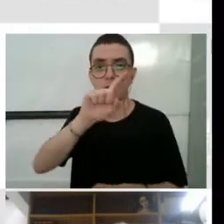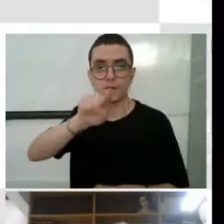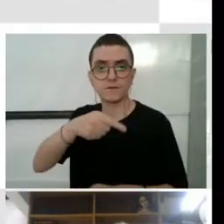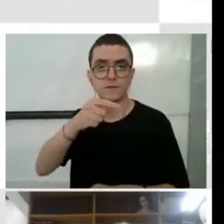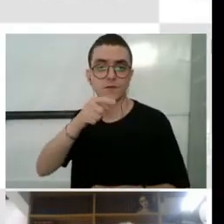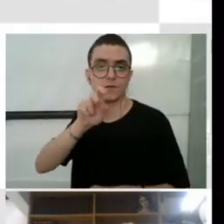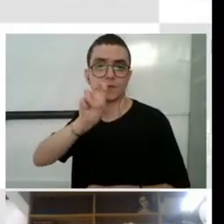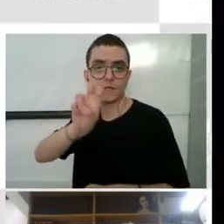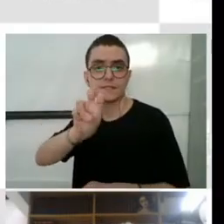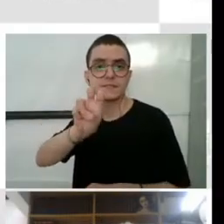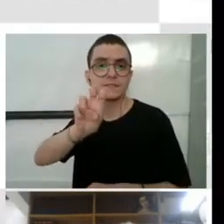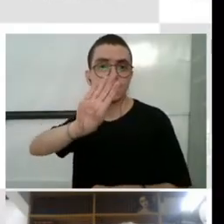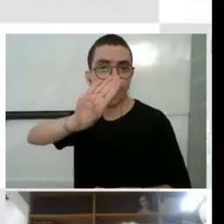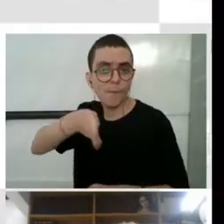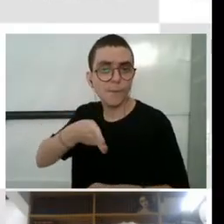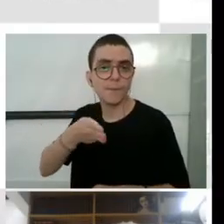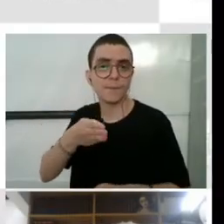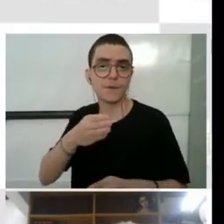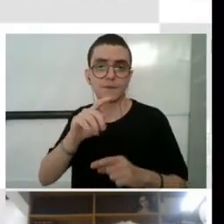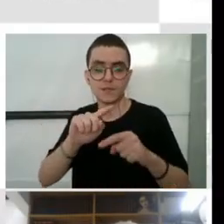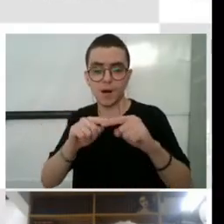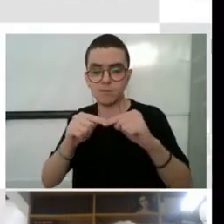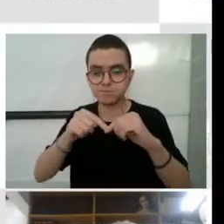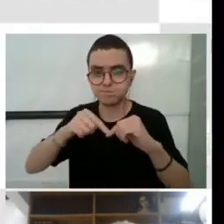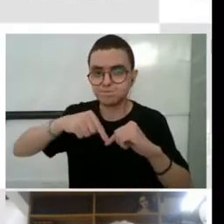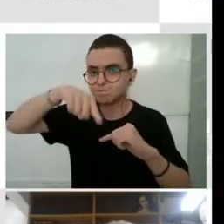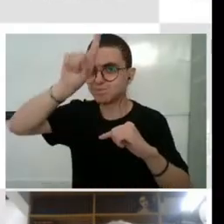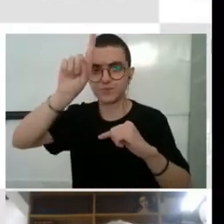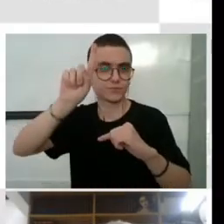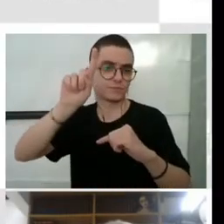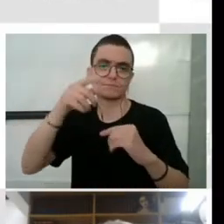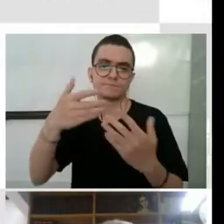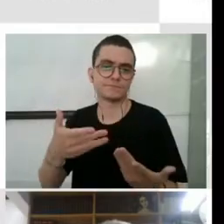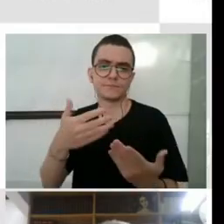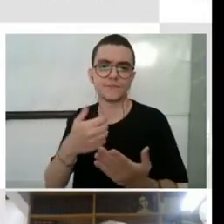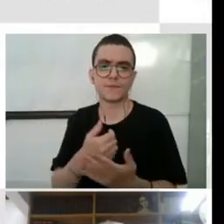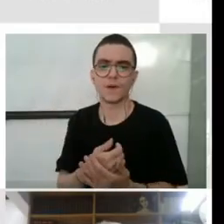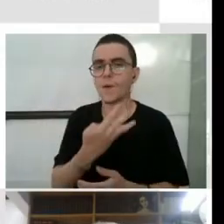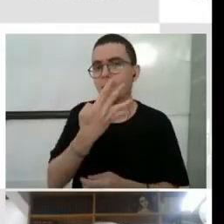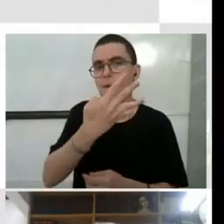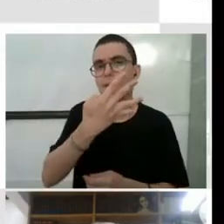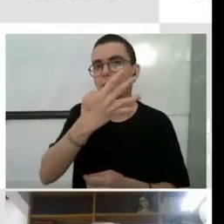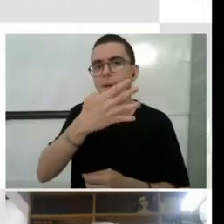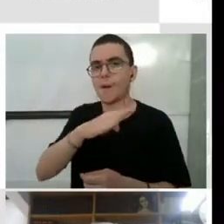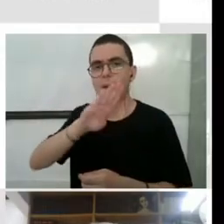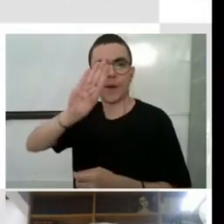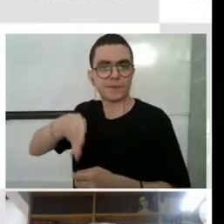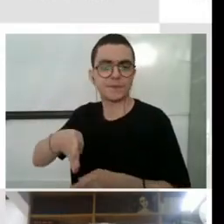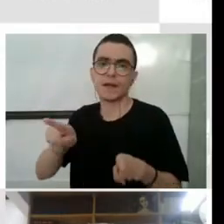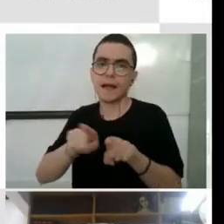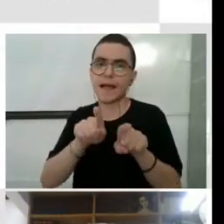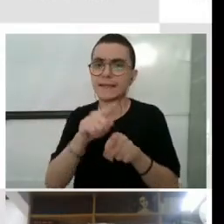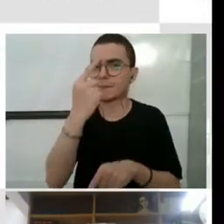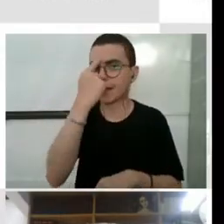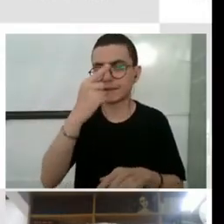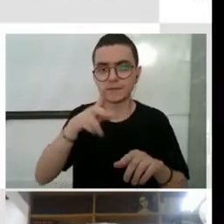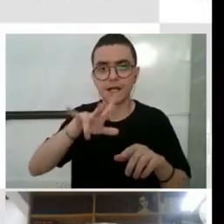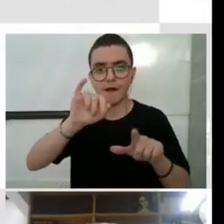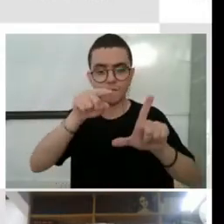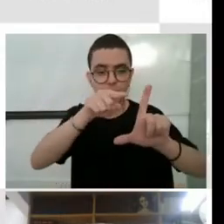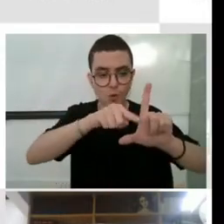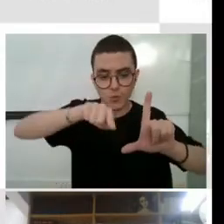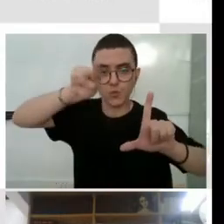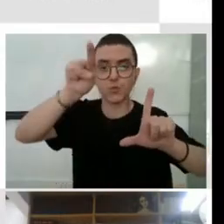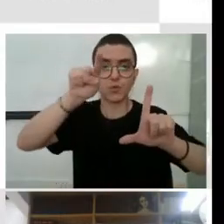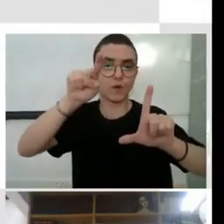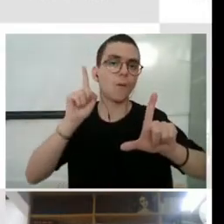aqui ultrapassando já da ordem de 4 bilhões e 600 milhões de toneladas. A Índia também sobe, os Estados Unidos desceram um